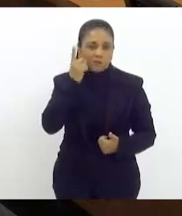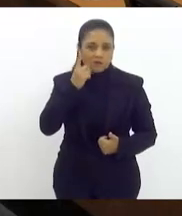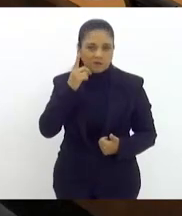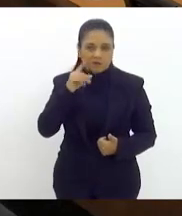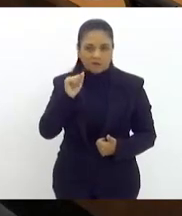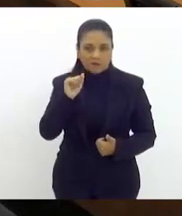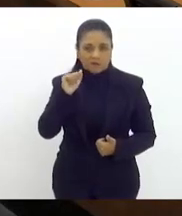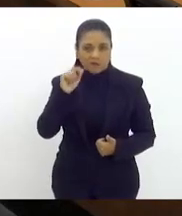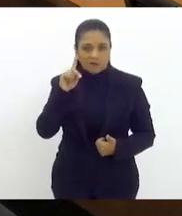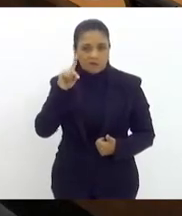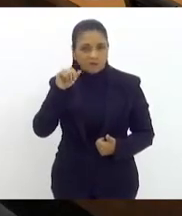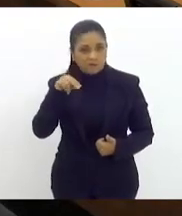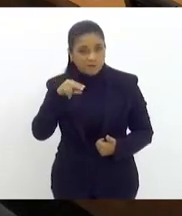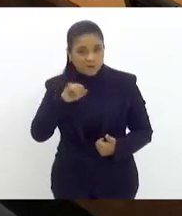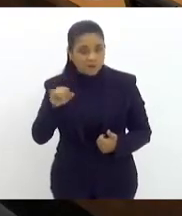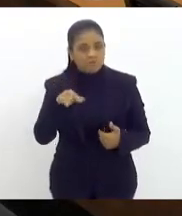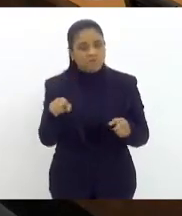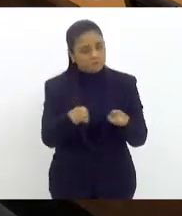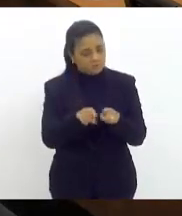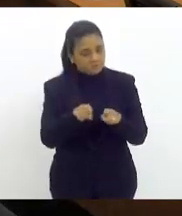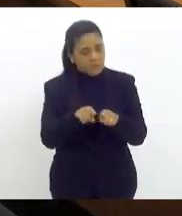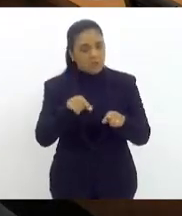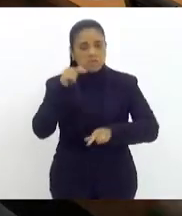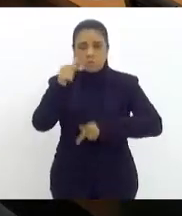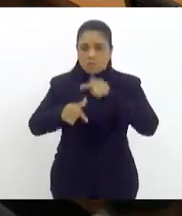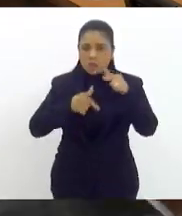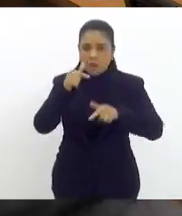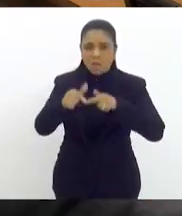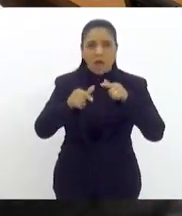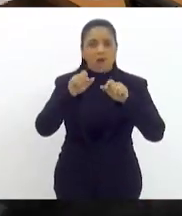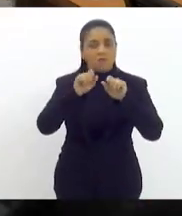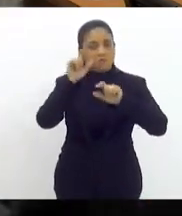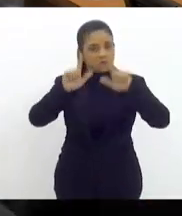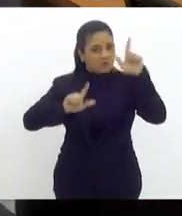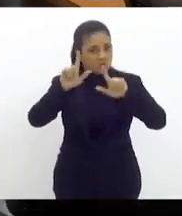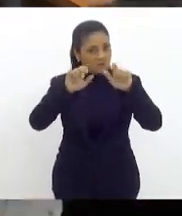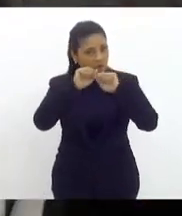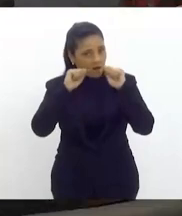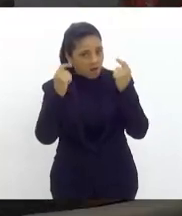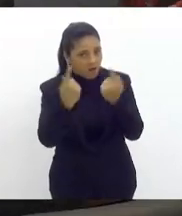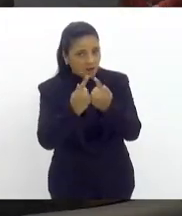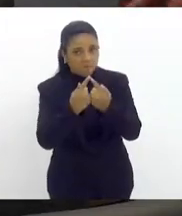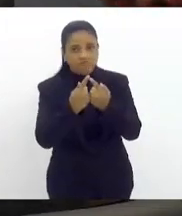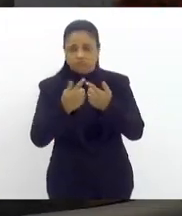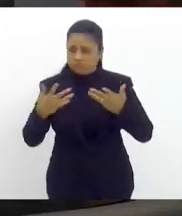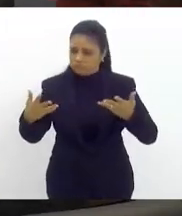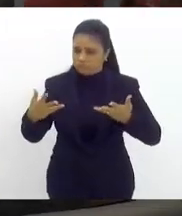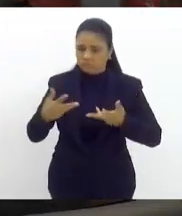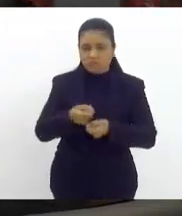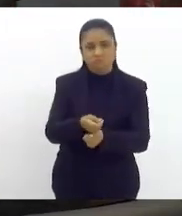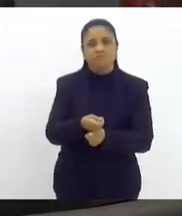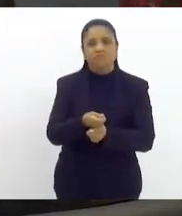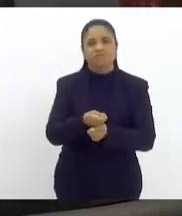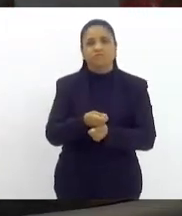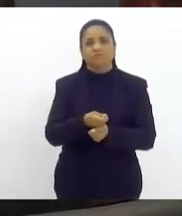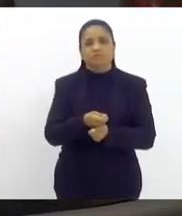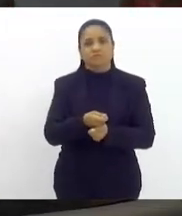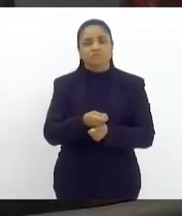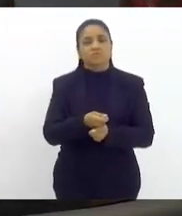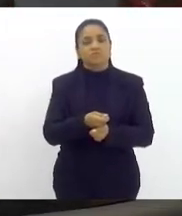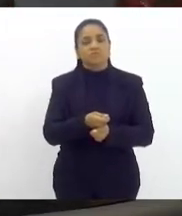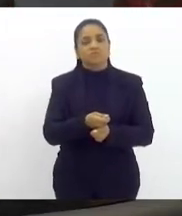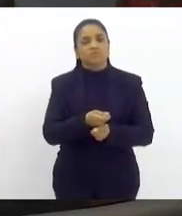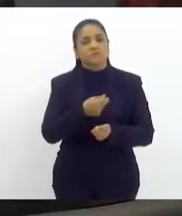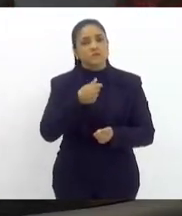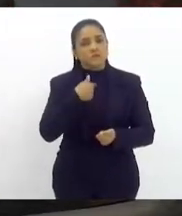da excelência do trabalho da TV Alerj. Viu, presidente Brazão? Eu quero